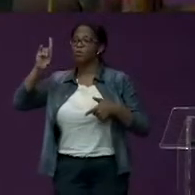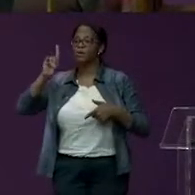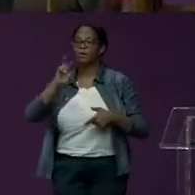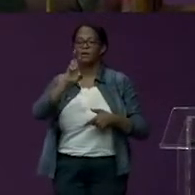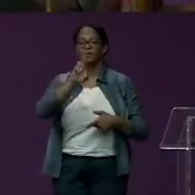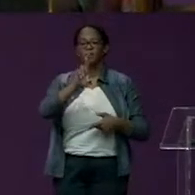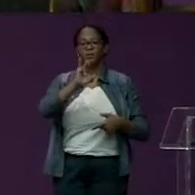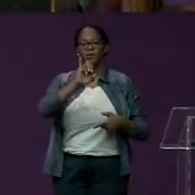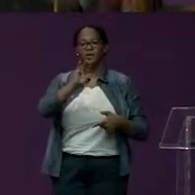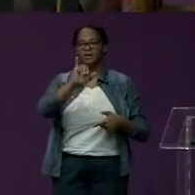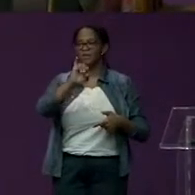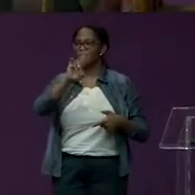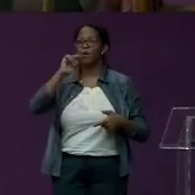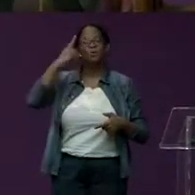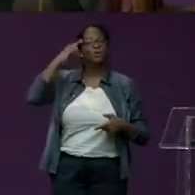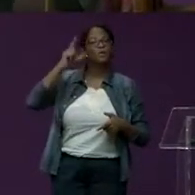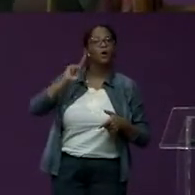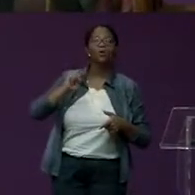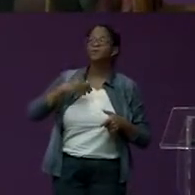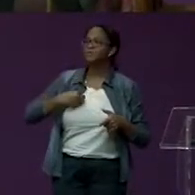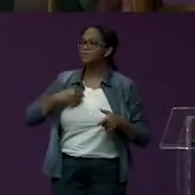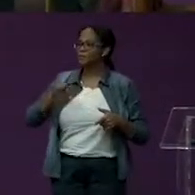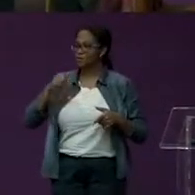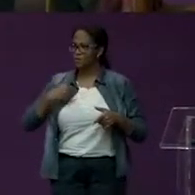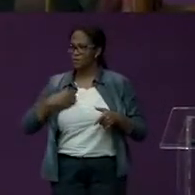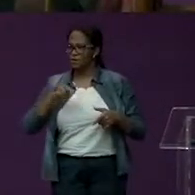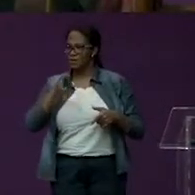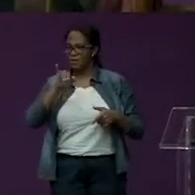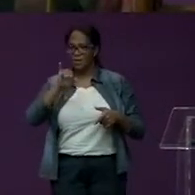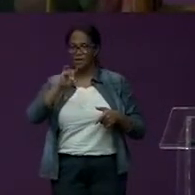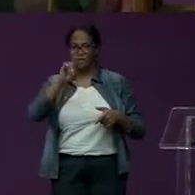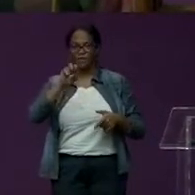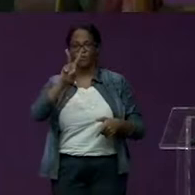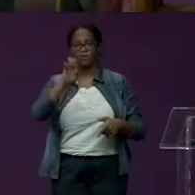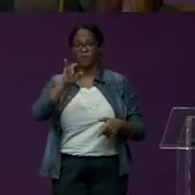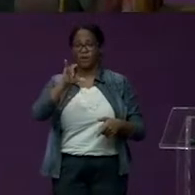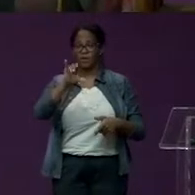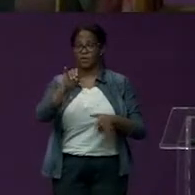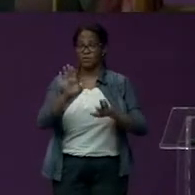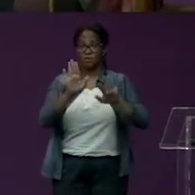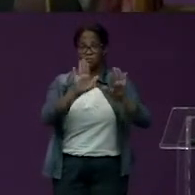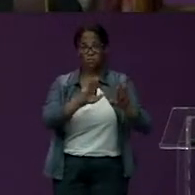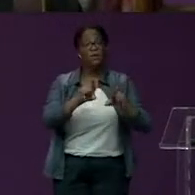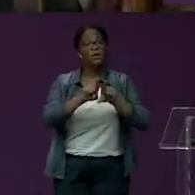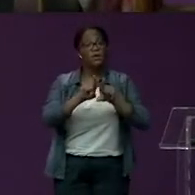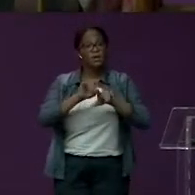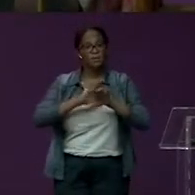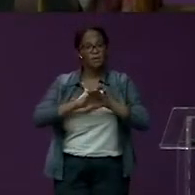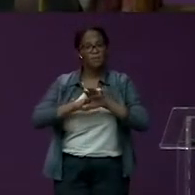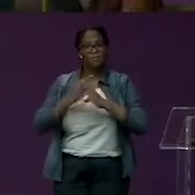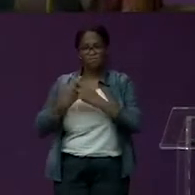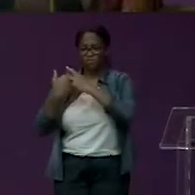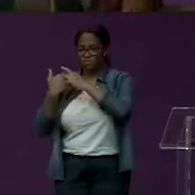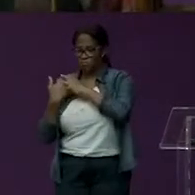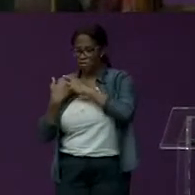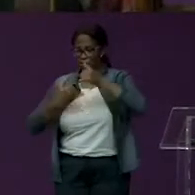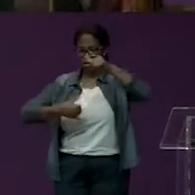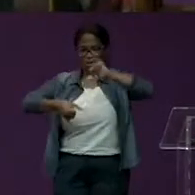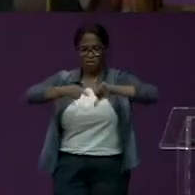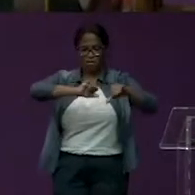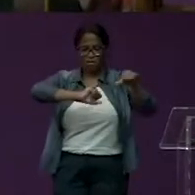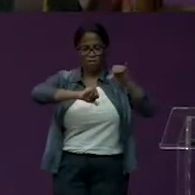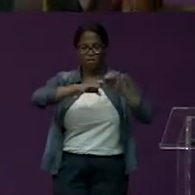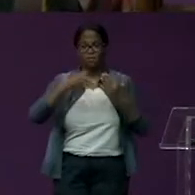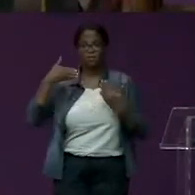não sei onde está o Rivaldo, está ali o Rivaldo, pelo Rivaldo Venâncio, mas também pelo papel de cada laboratório de